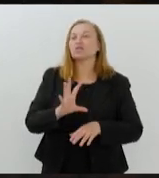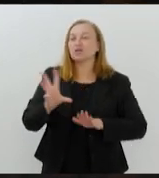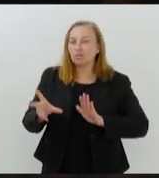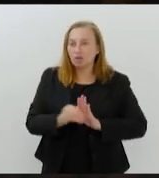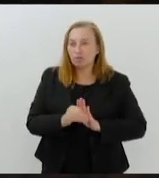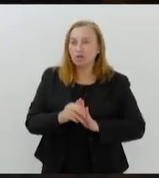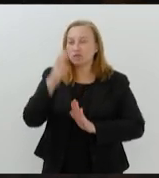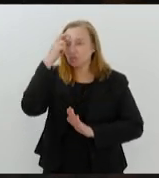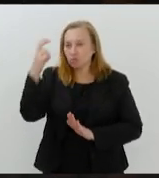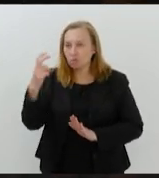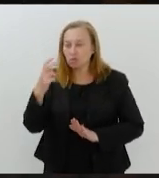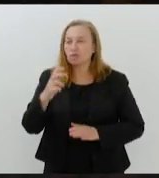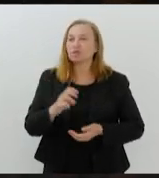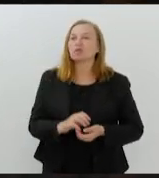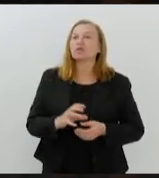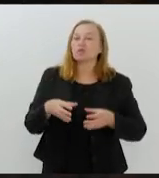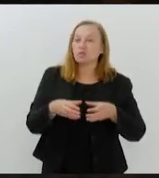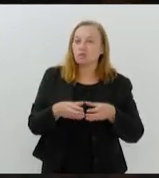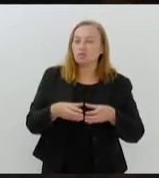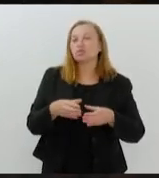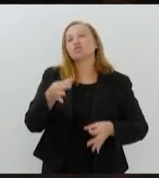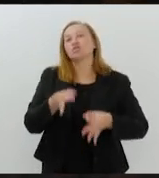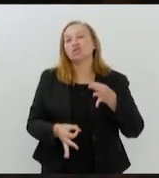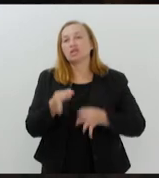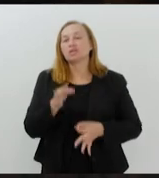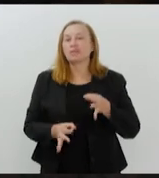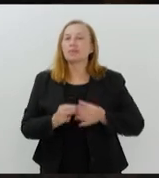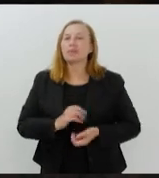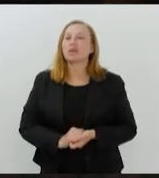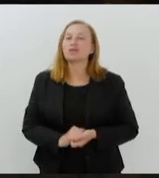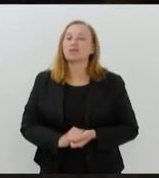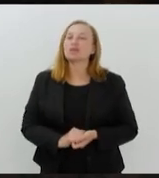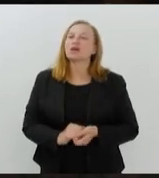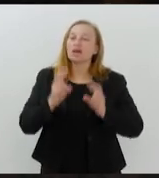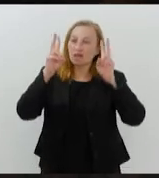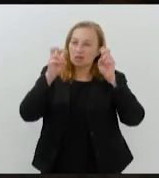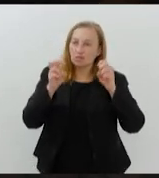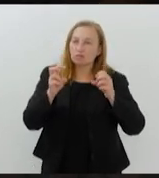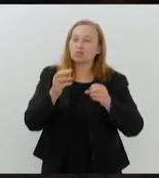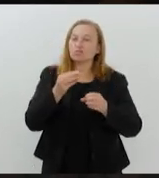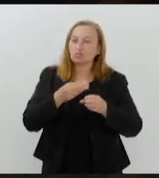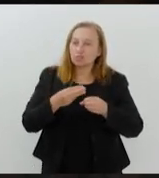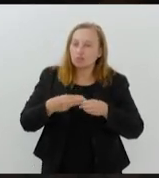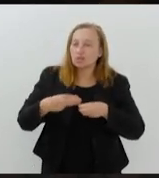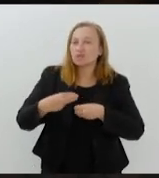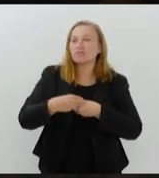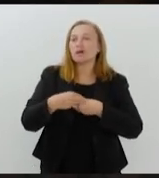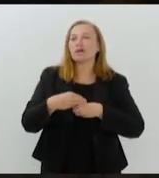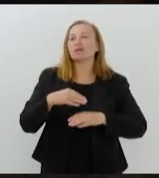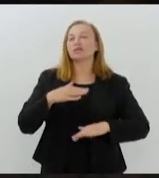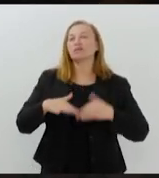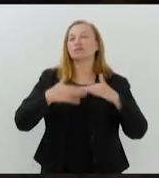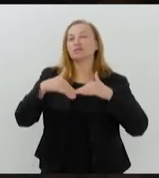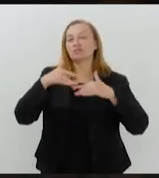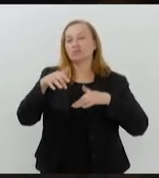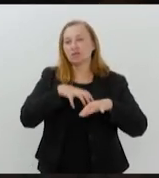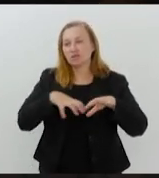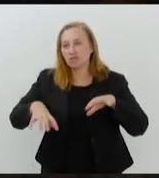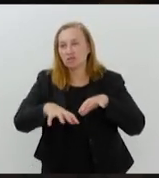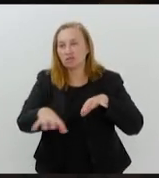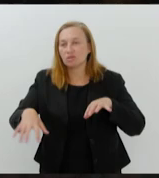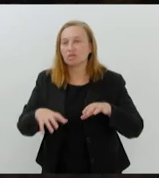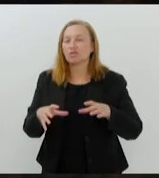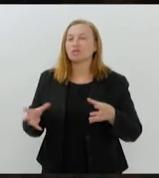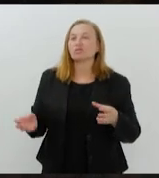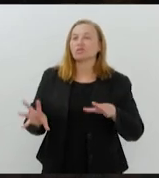cultura favorável com a emenda da Comissão de Constituição e Justiça, de assuntos municipais e desenvolvimento regional favorável com a emenda da Comissão de Constituição e